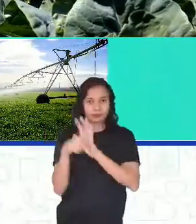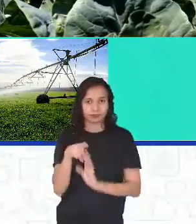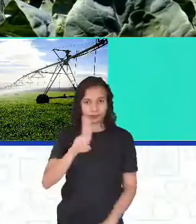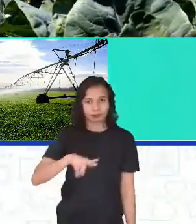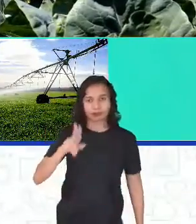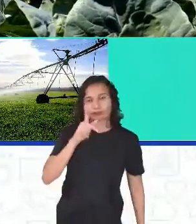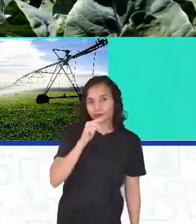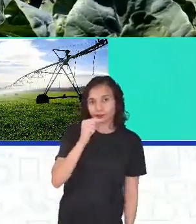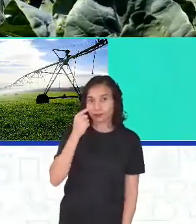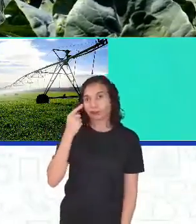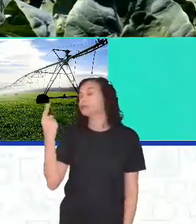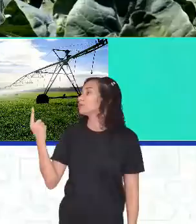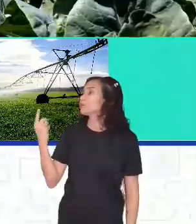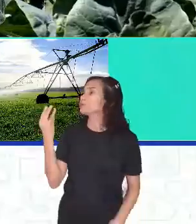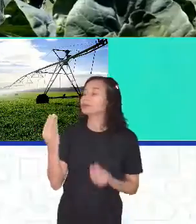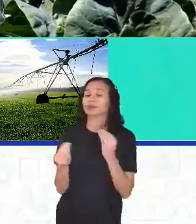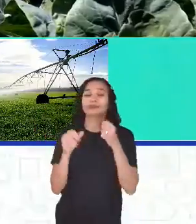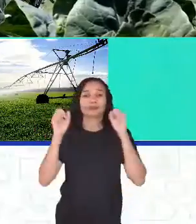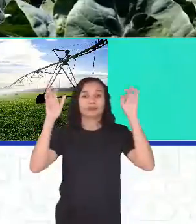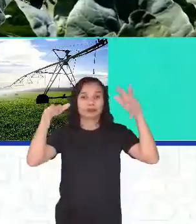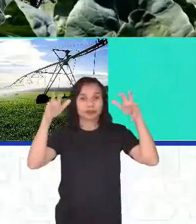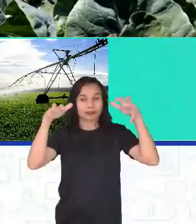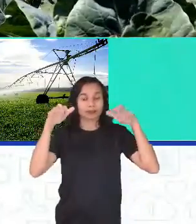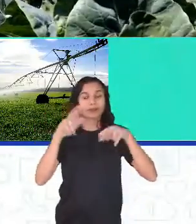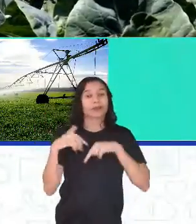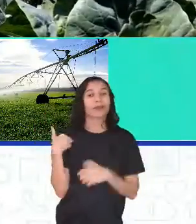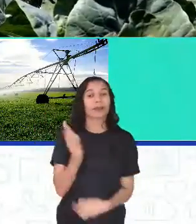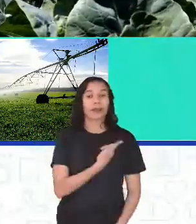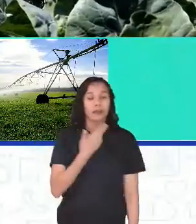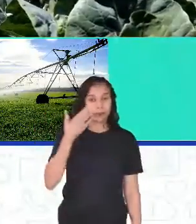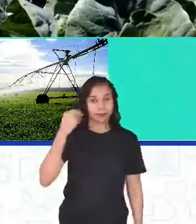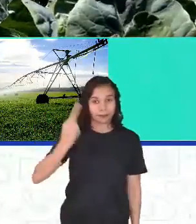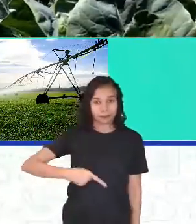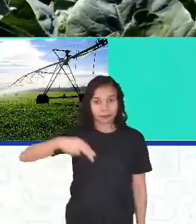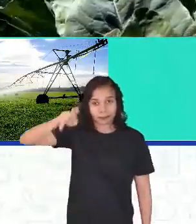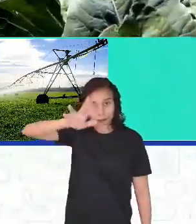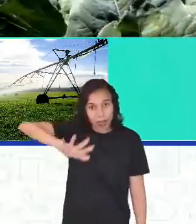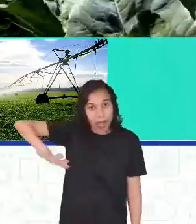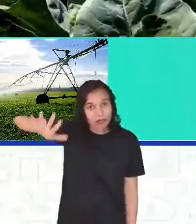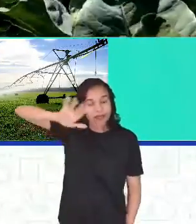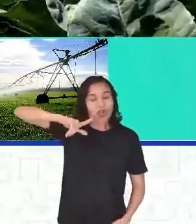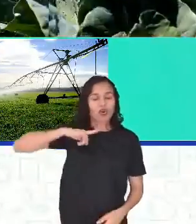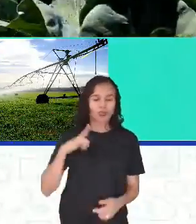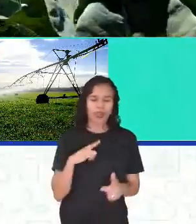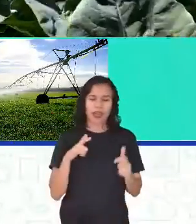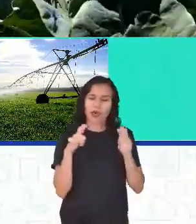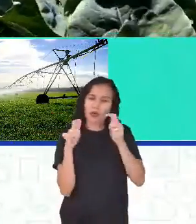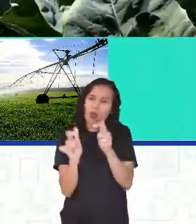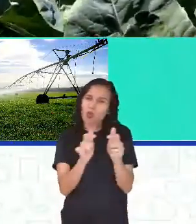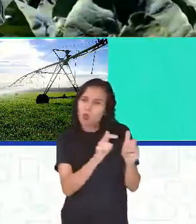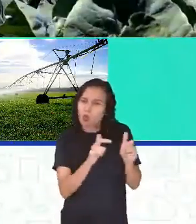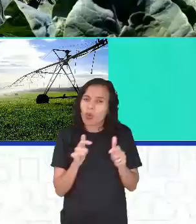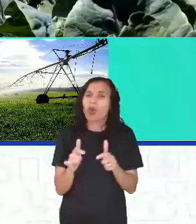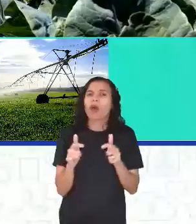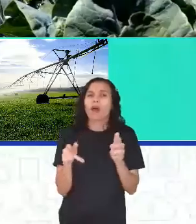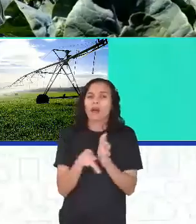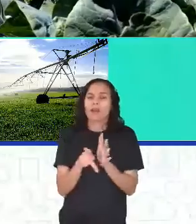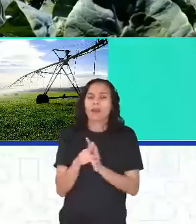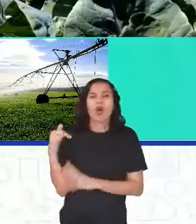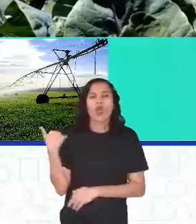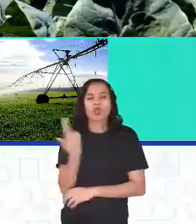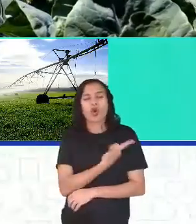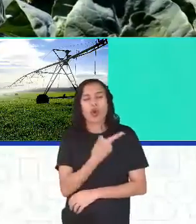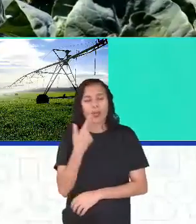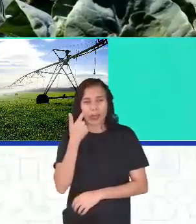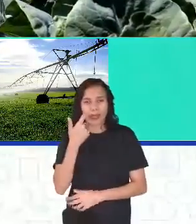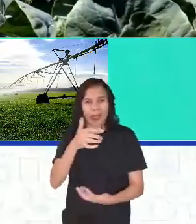água. Então, a questão aí da irrigação. Sabemos que na nossa região existem áreas, né, como é a questão aí do nosso